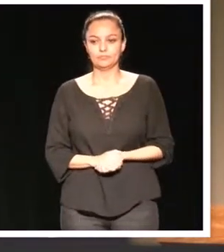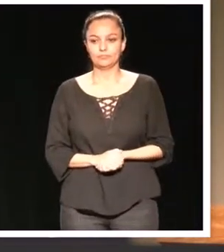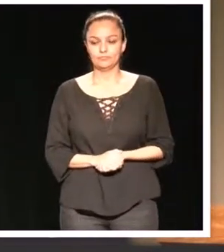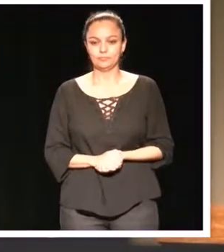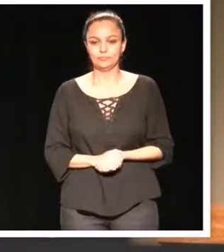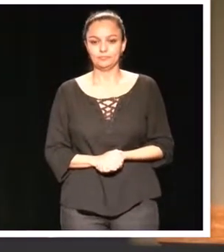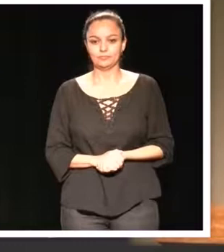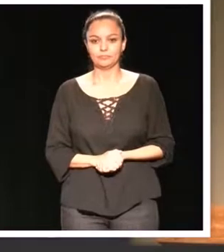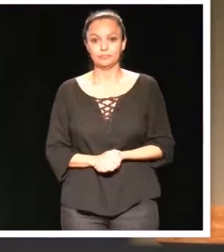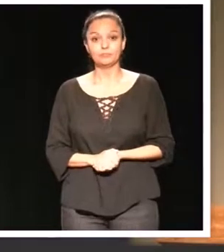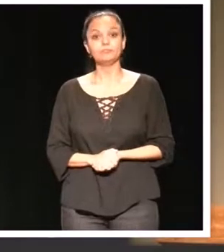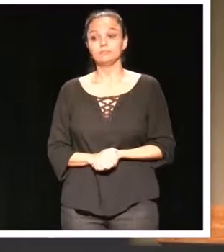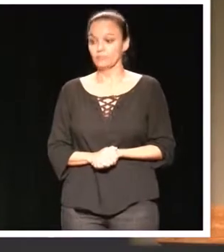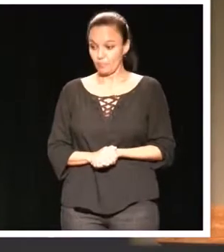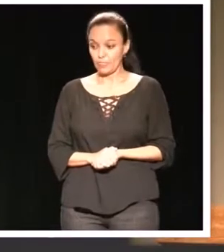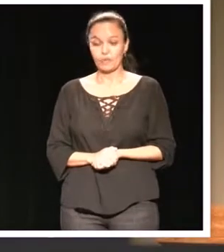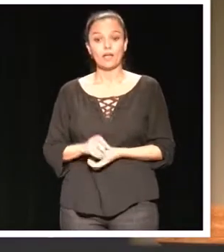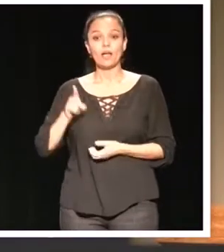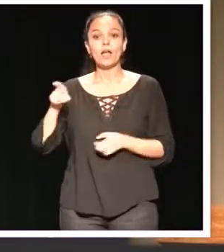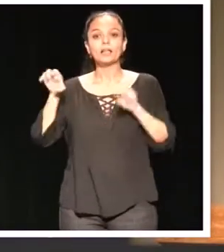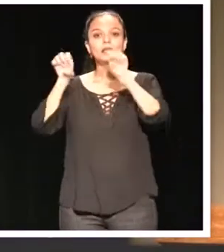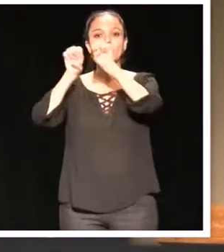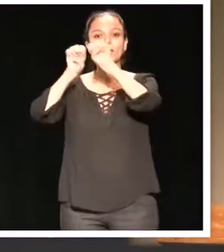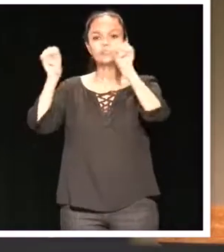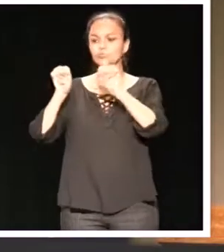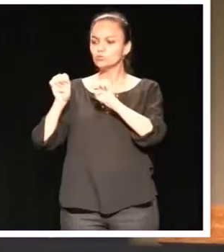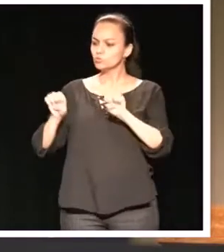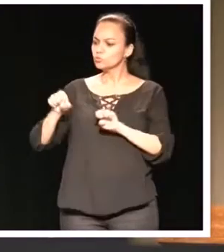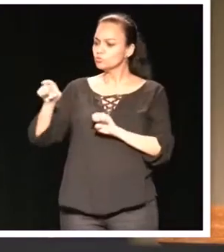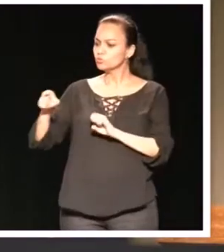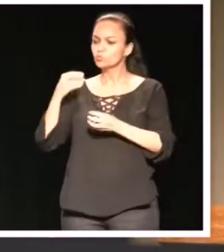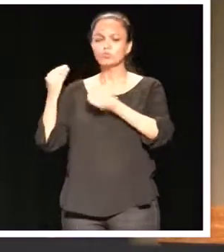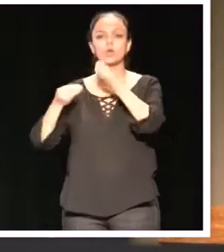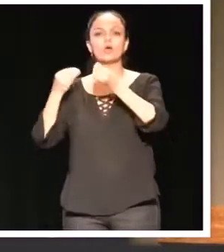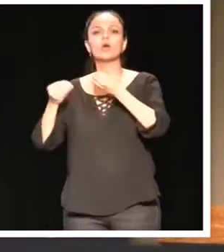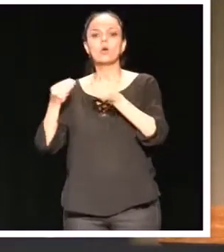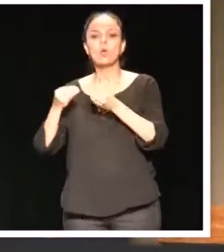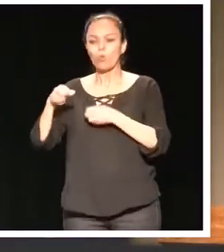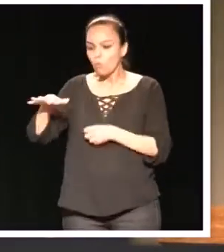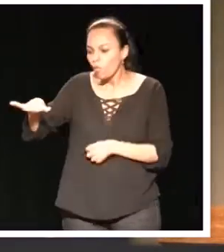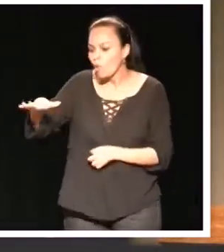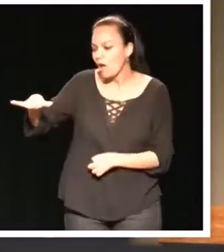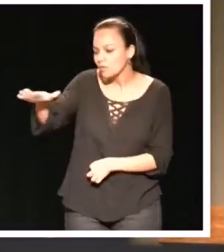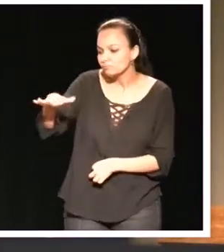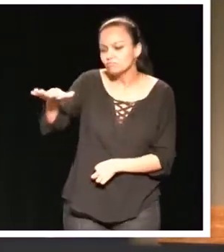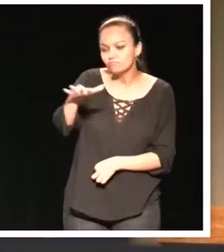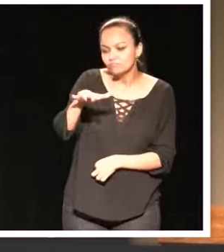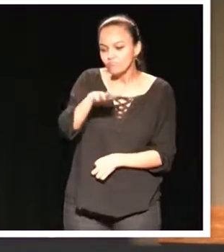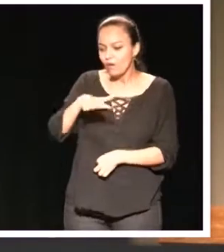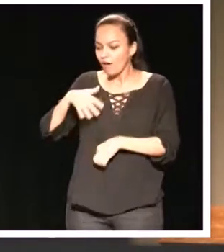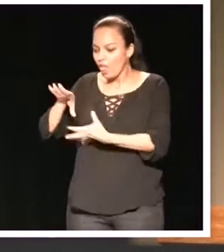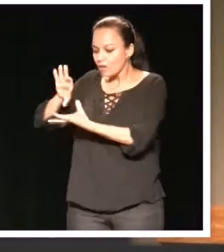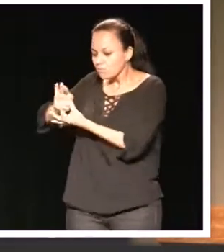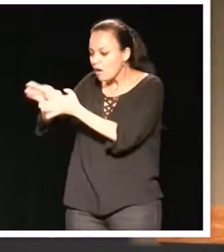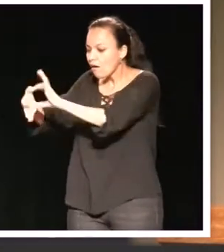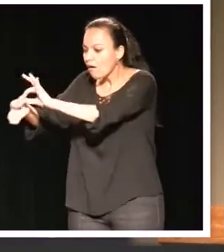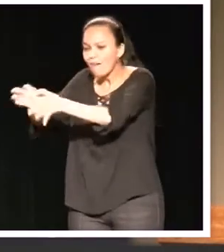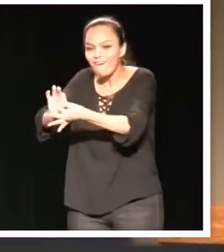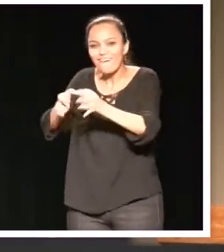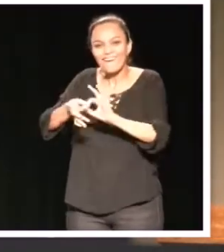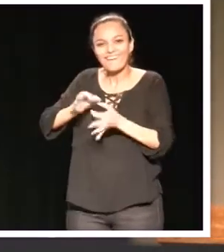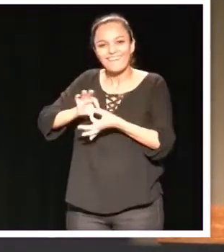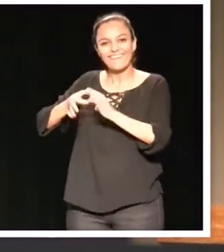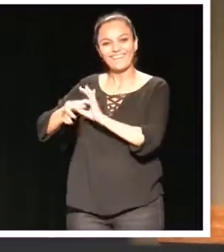É uma estrutura, sistema, integrador de âmbitos e que em algum